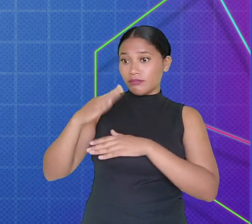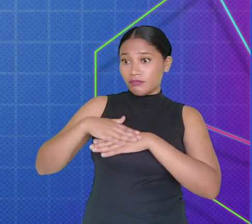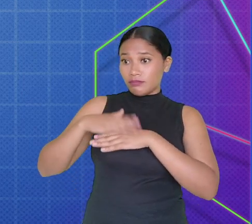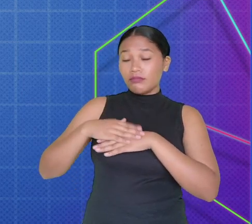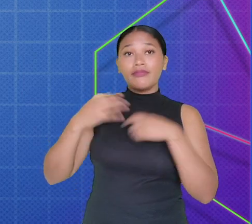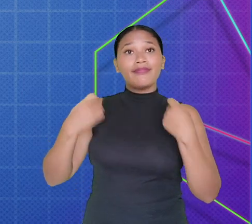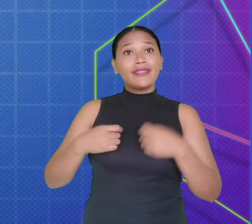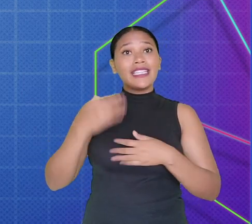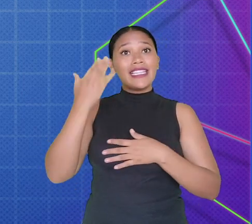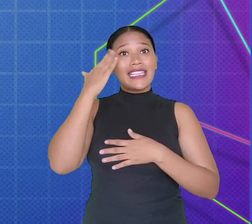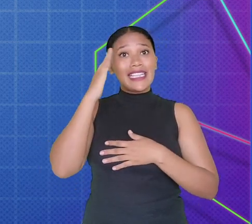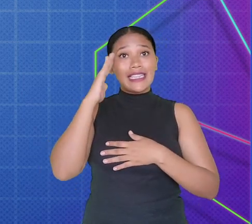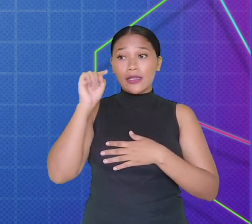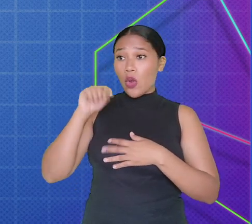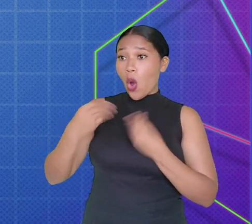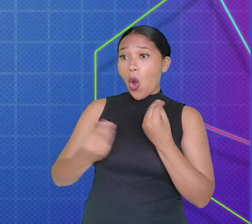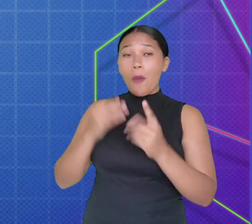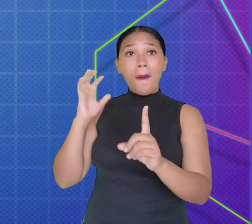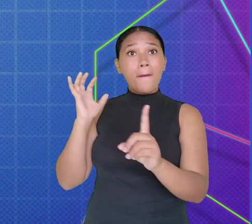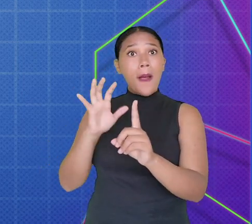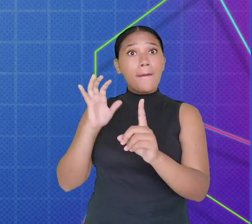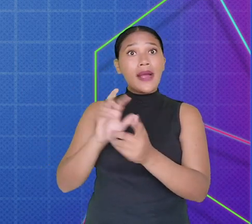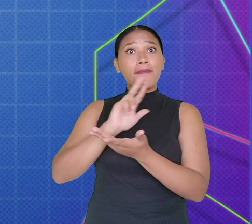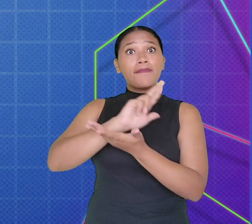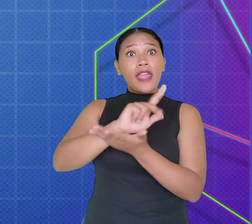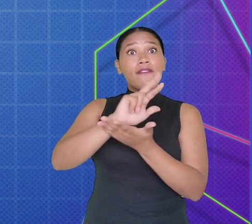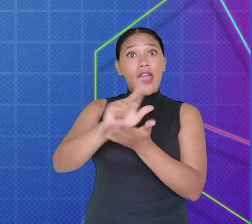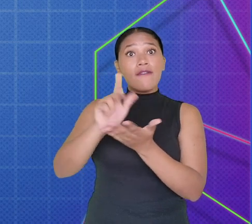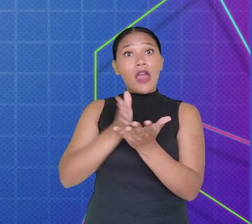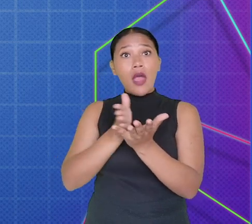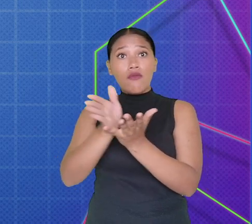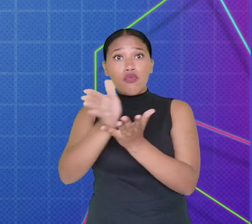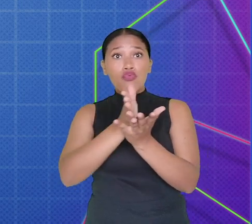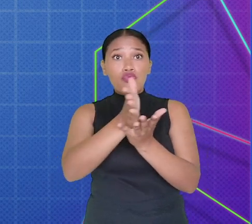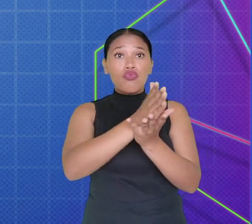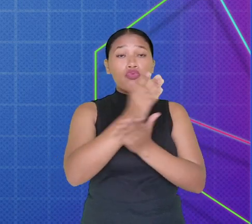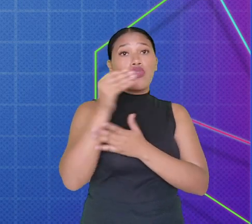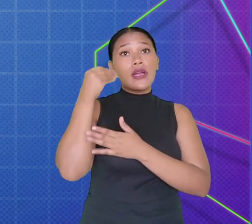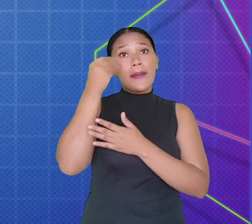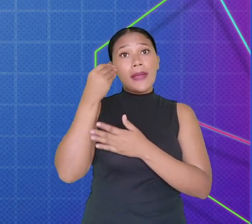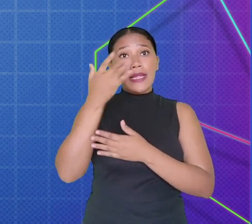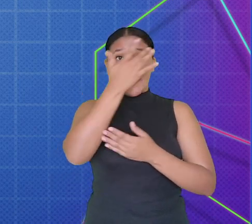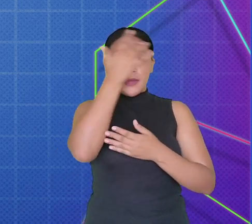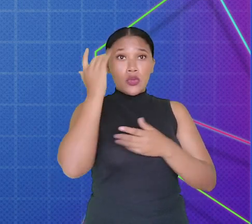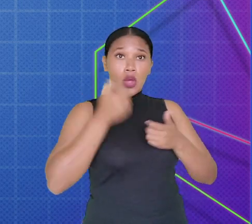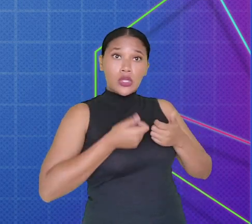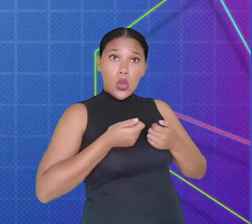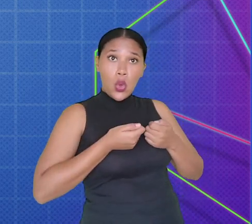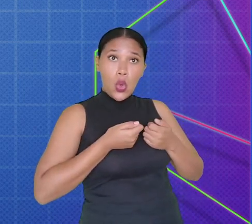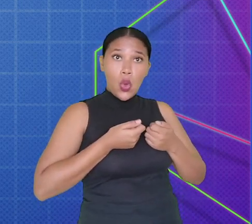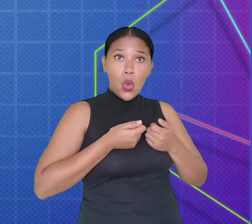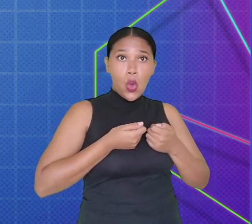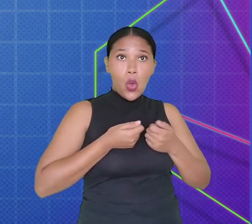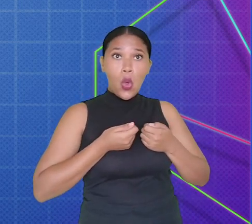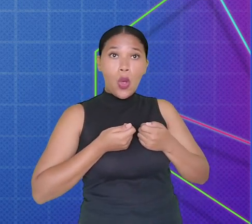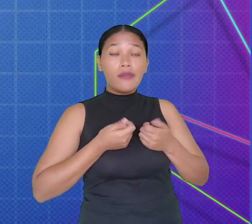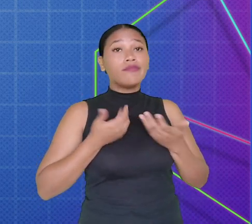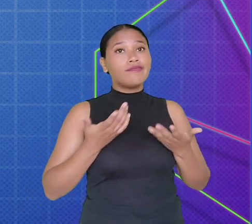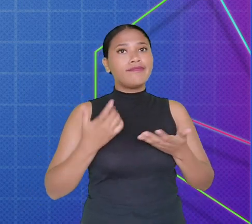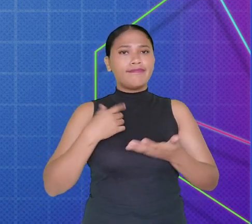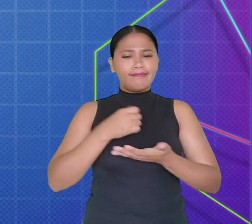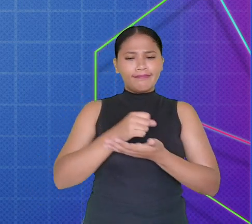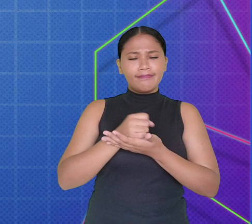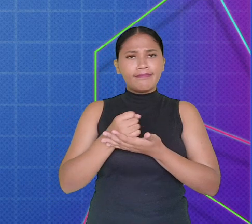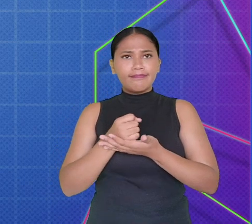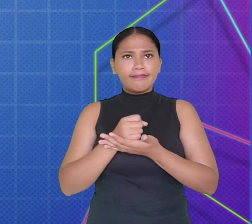desenvolvedores precisam considerar como essas interações afetam diferentes aspectos da experiência do jogador. Em termos